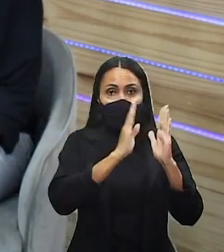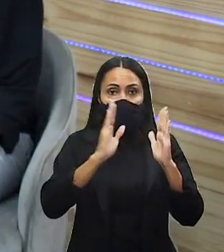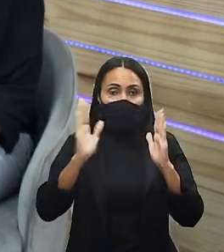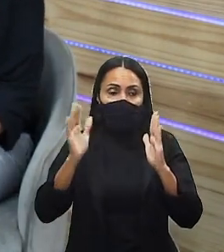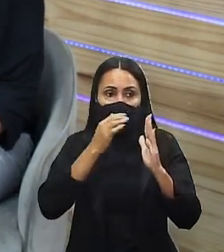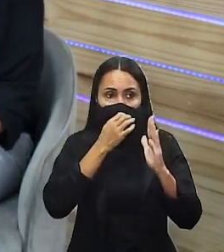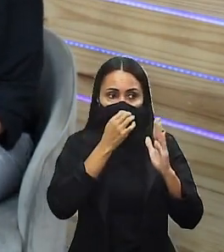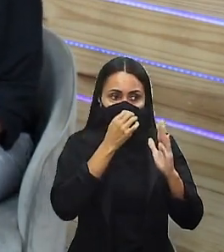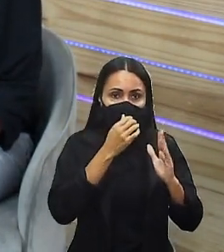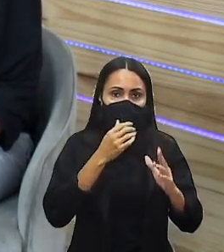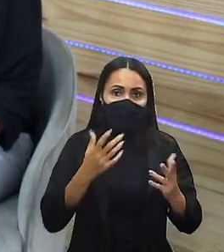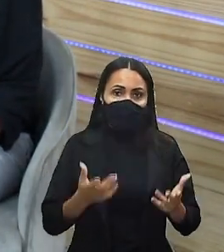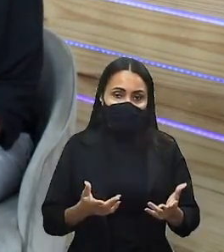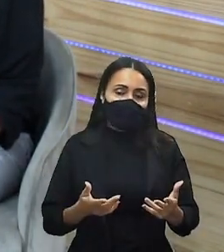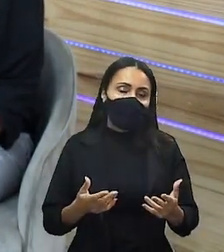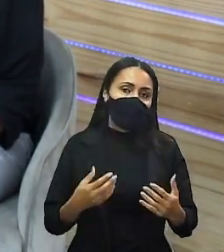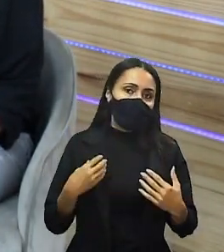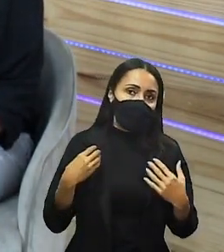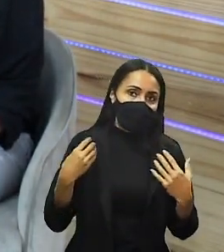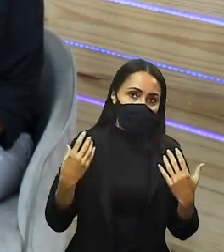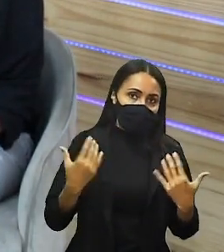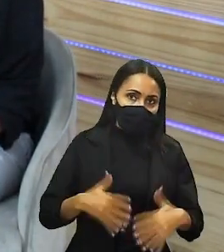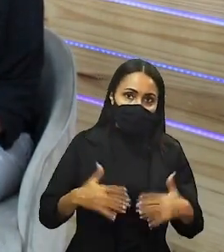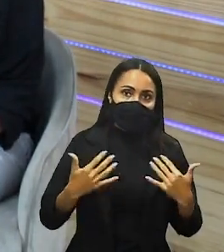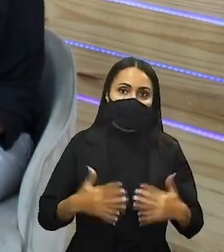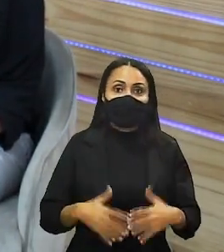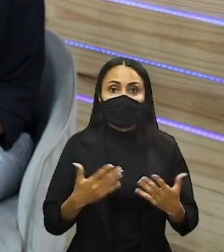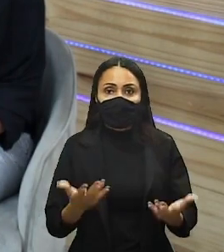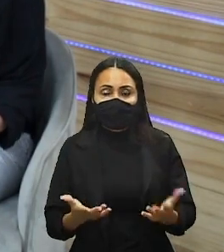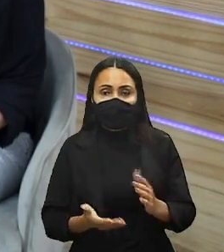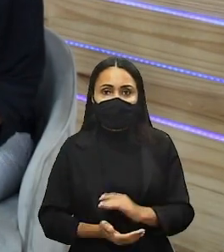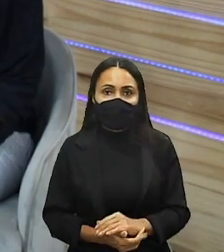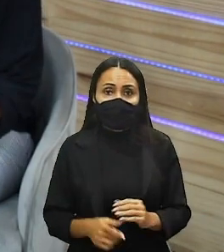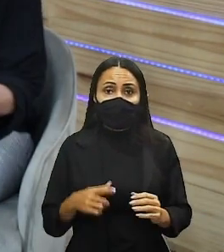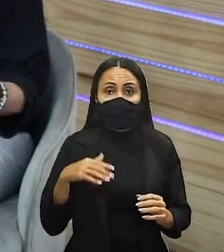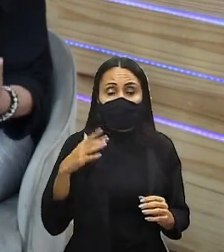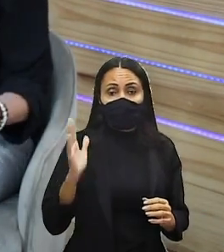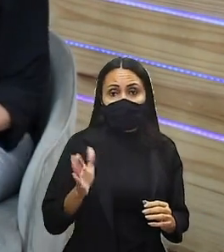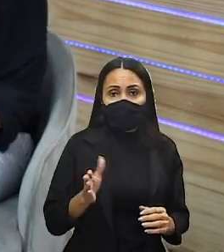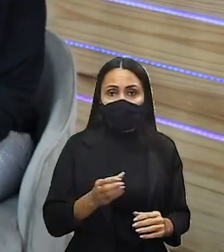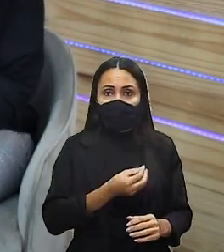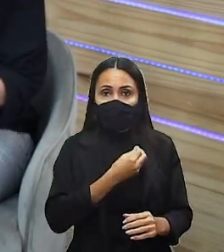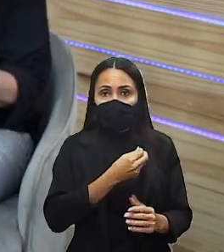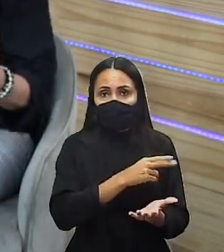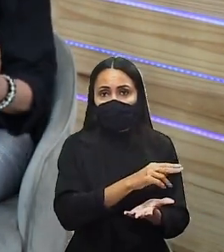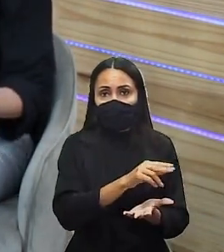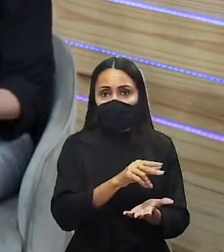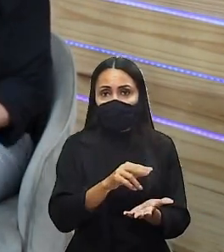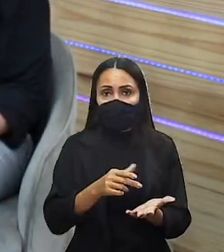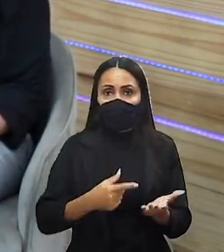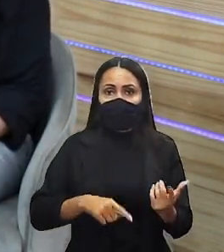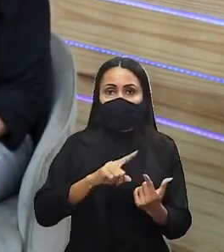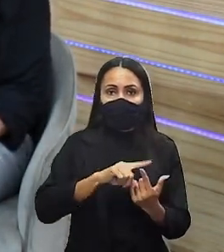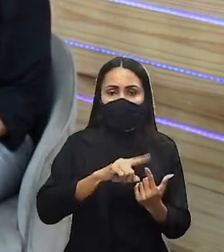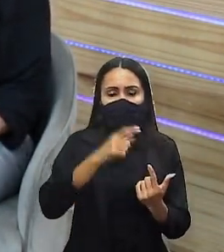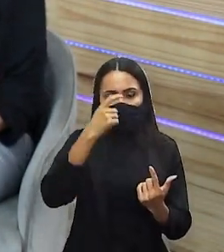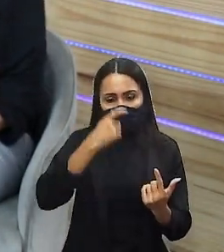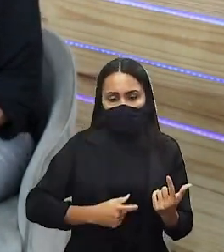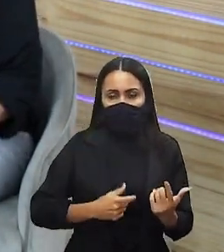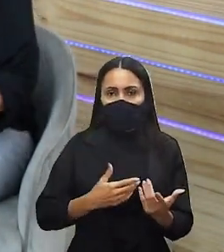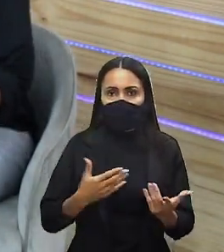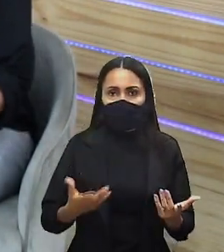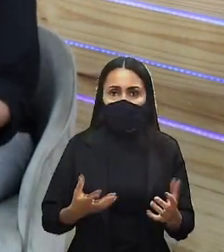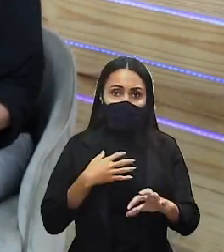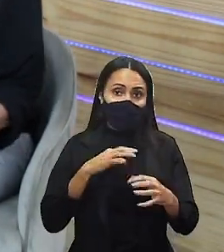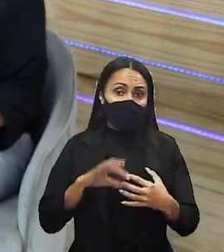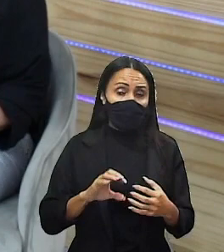biblioteca é muito grande. Ou seja, eu já vivenciei vários tipos de comportamentos, né,